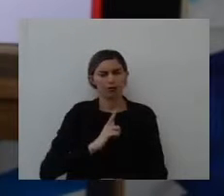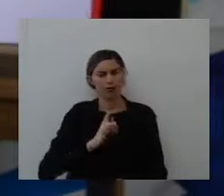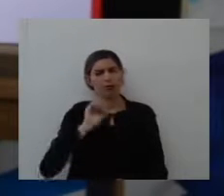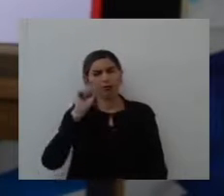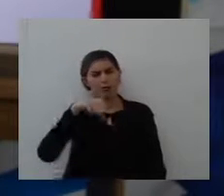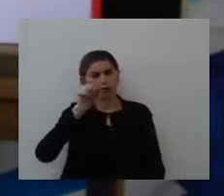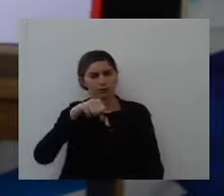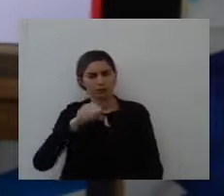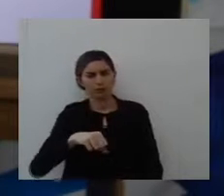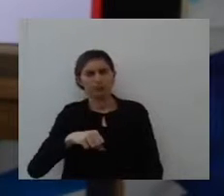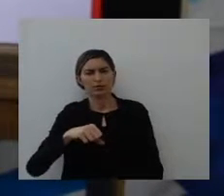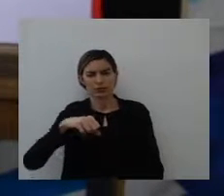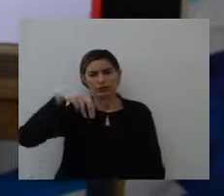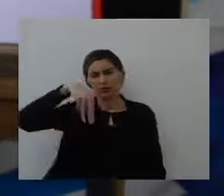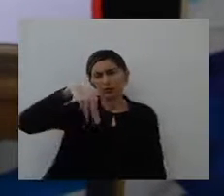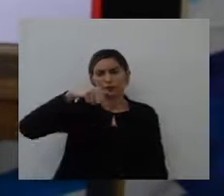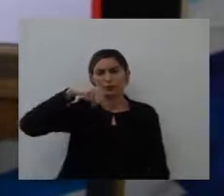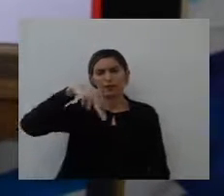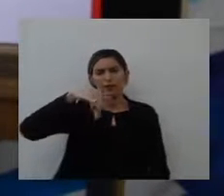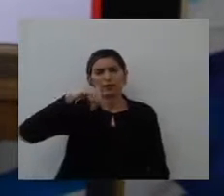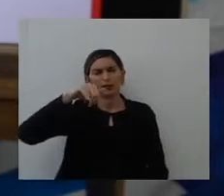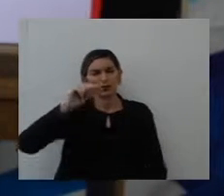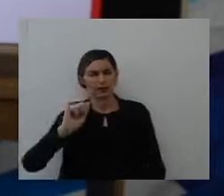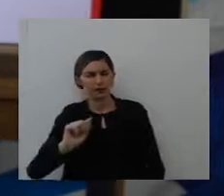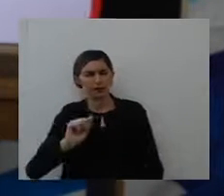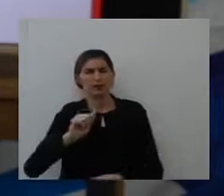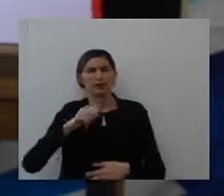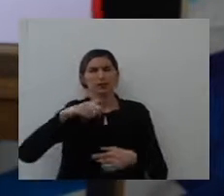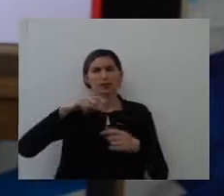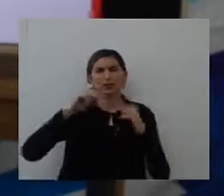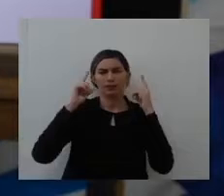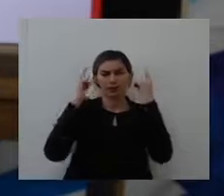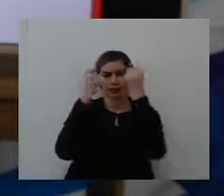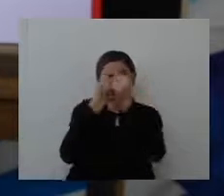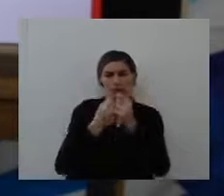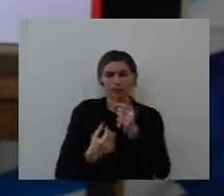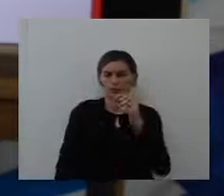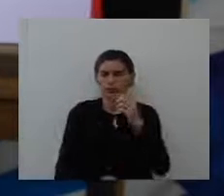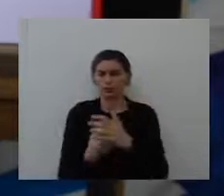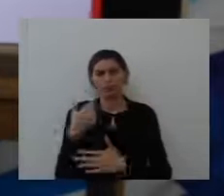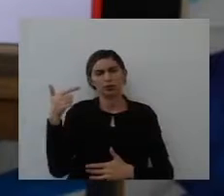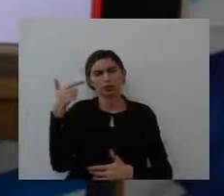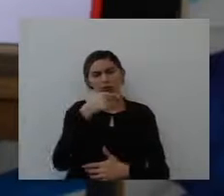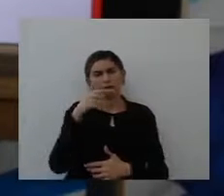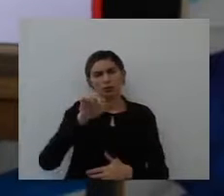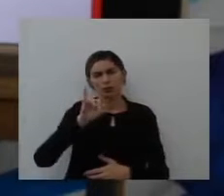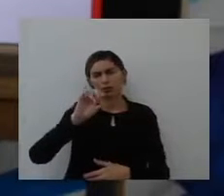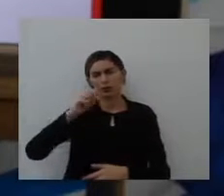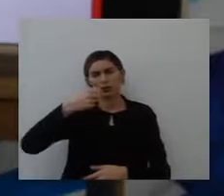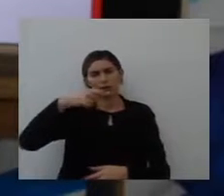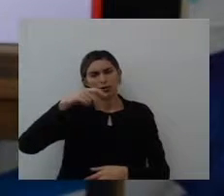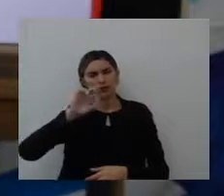A Magna Grécia foi formada logo após a segunda diáspora grega.